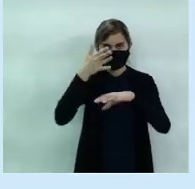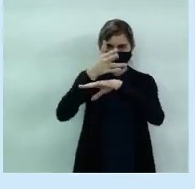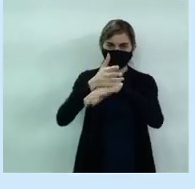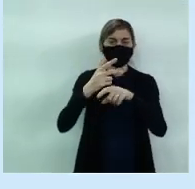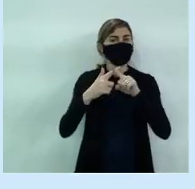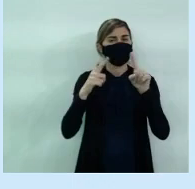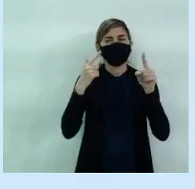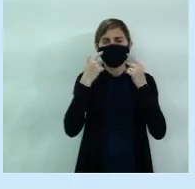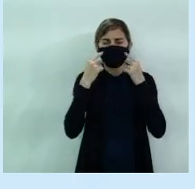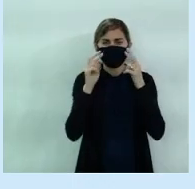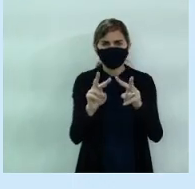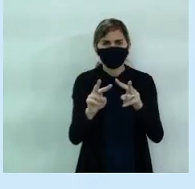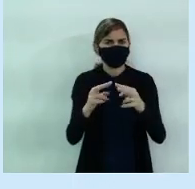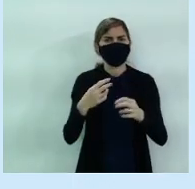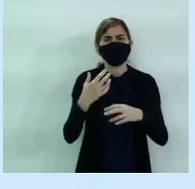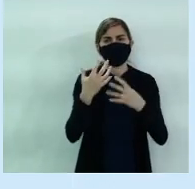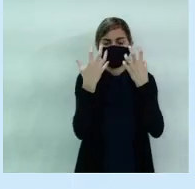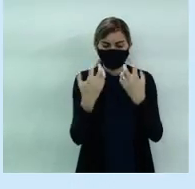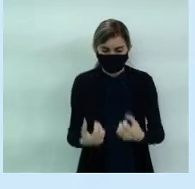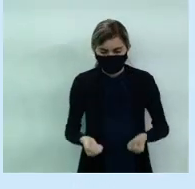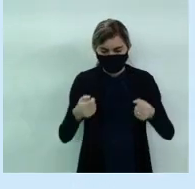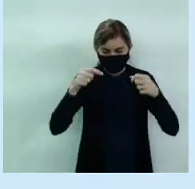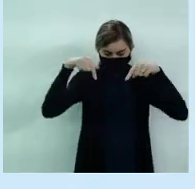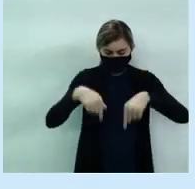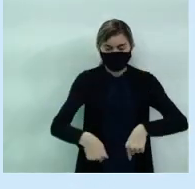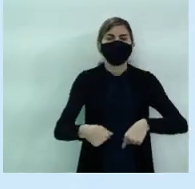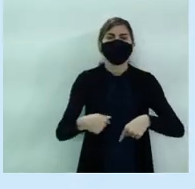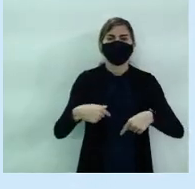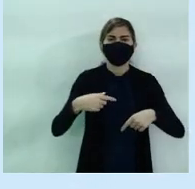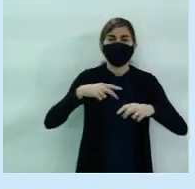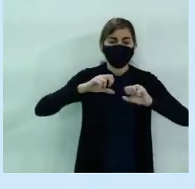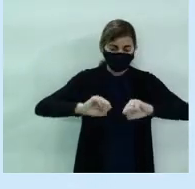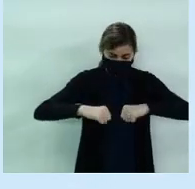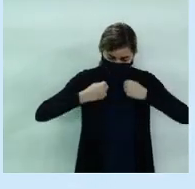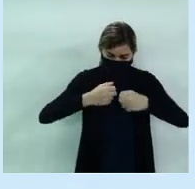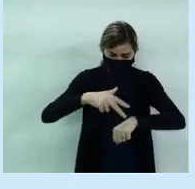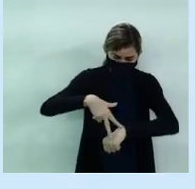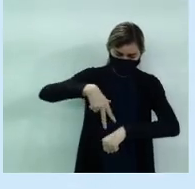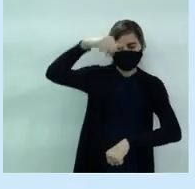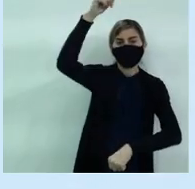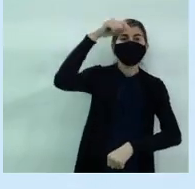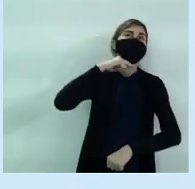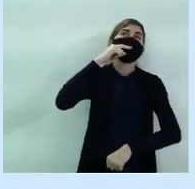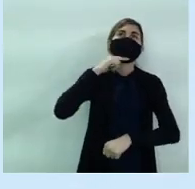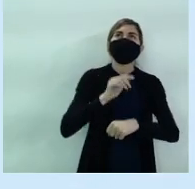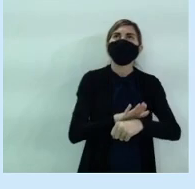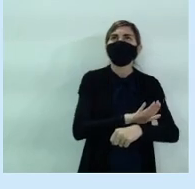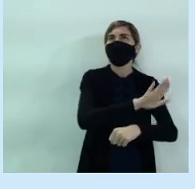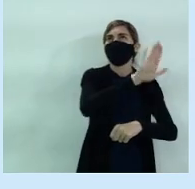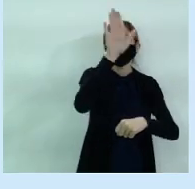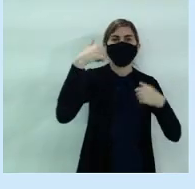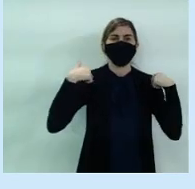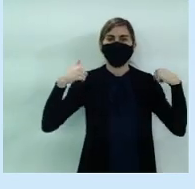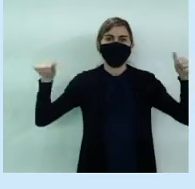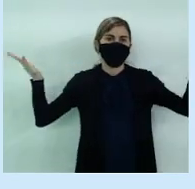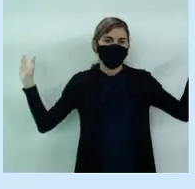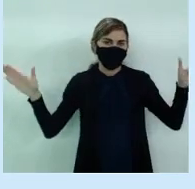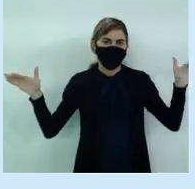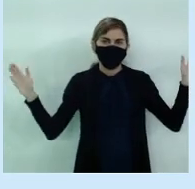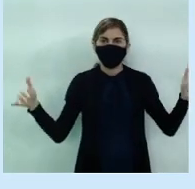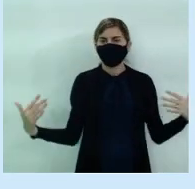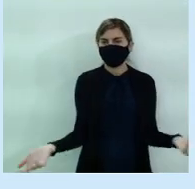mas veja que a Terra ela me puxou para baixo. Então, por mais que eu me esforce, eu não vou sair voando pelos campos, porque eu não tenho asa, não sou uma